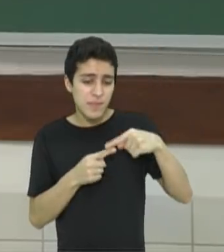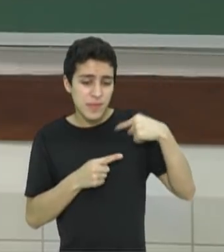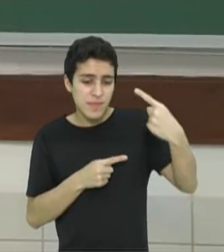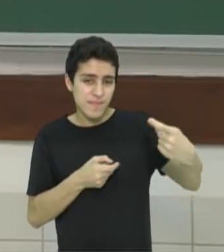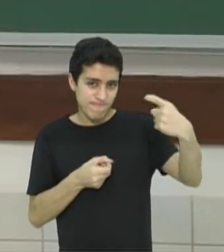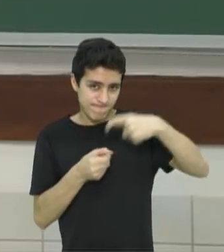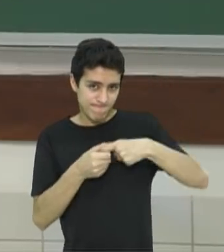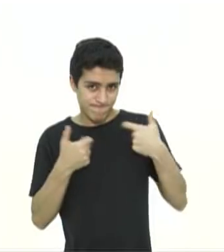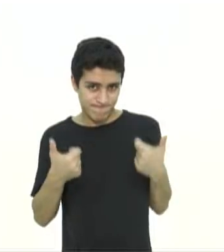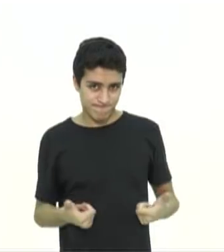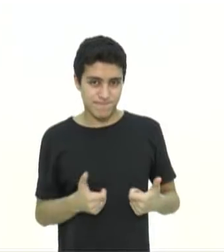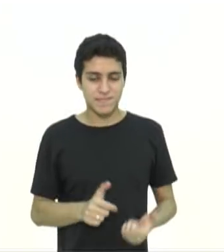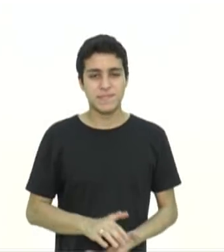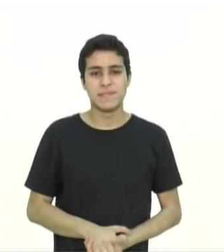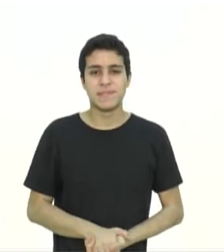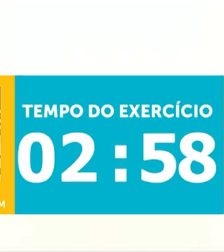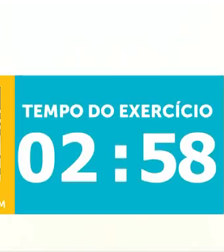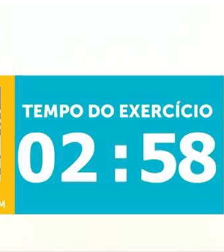já voltamos.